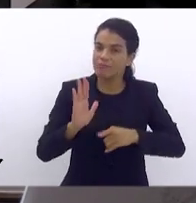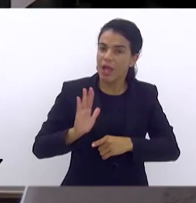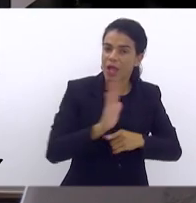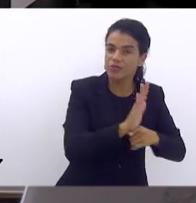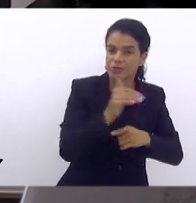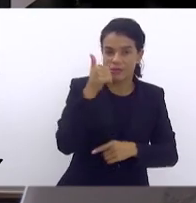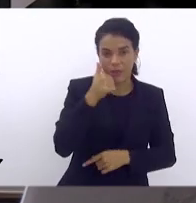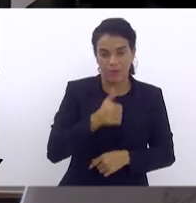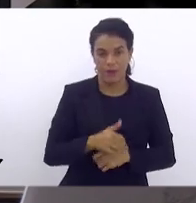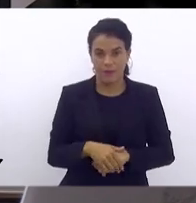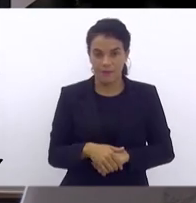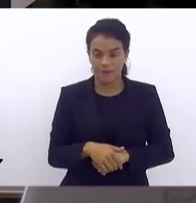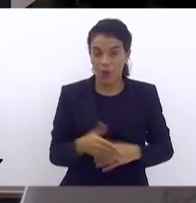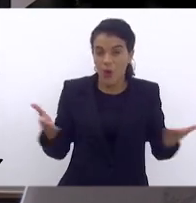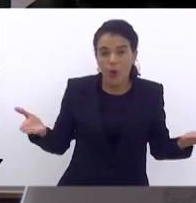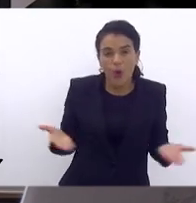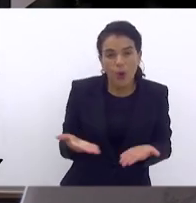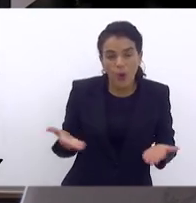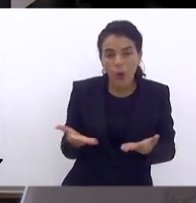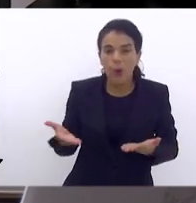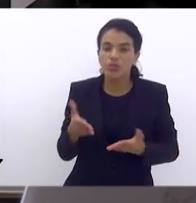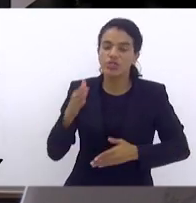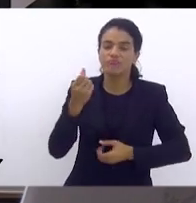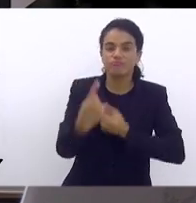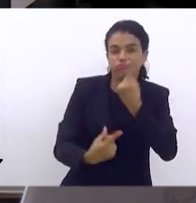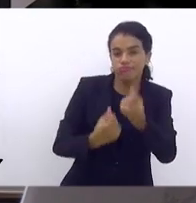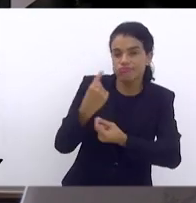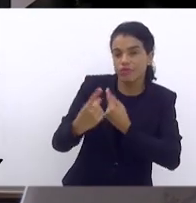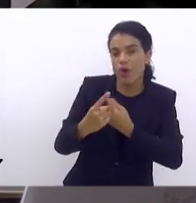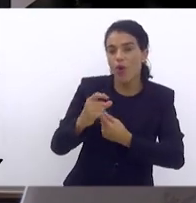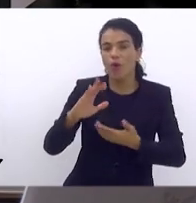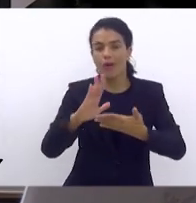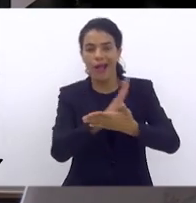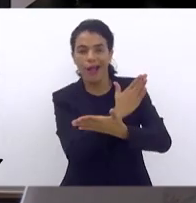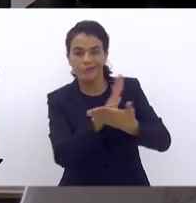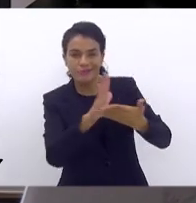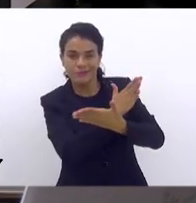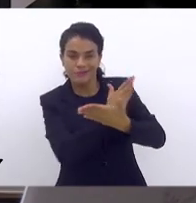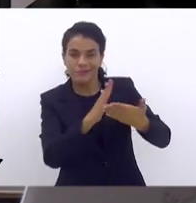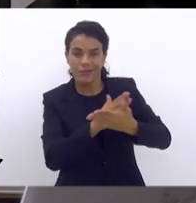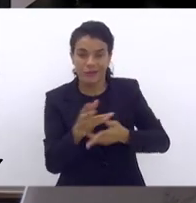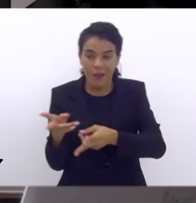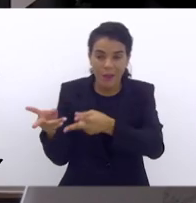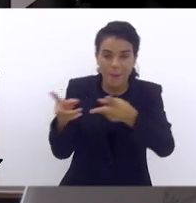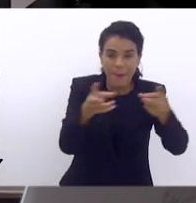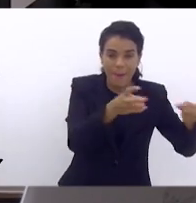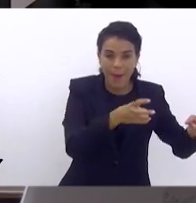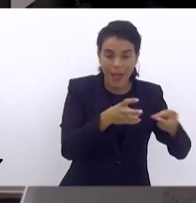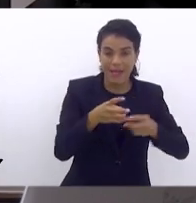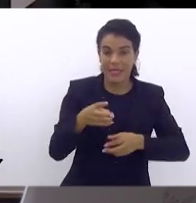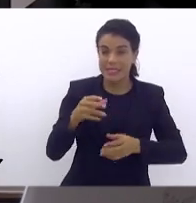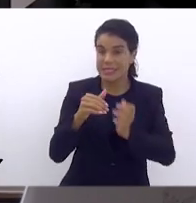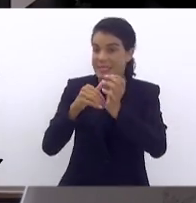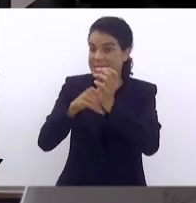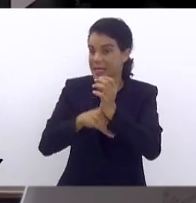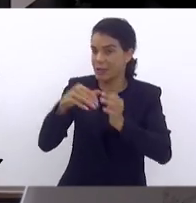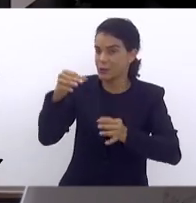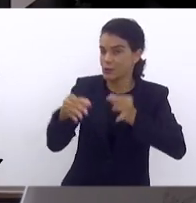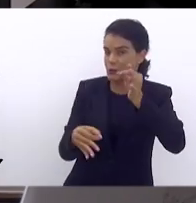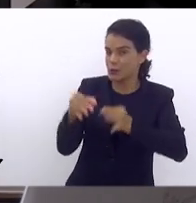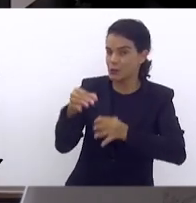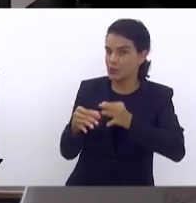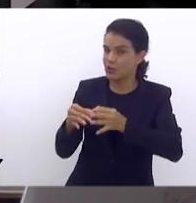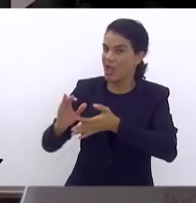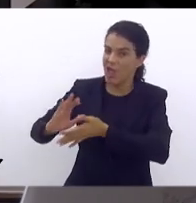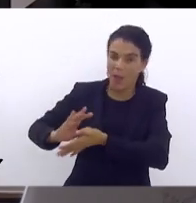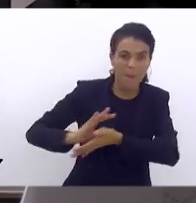da mulher hoje muitas vezes ou algumas vezes o que a gente vê esse segredo de justiça ele é utilizado em